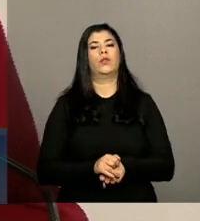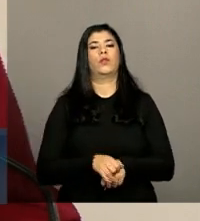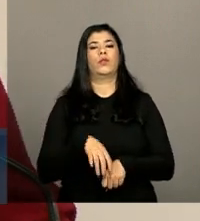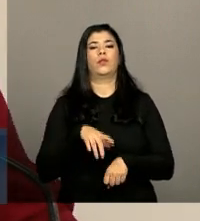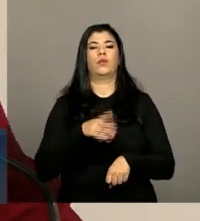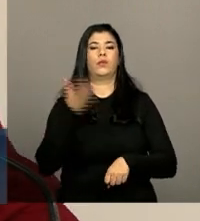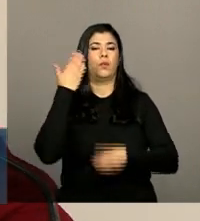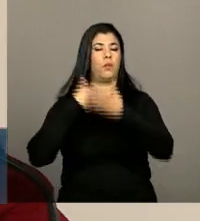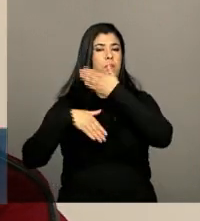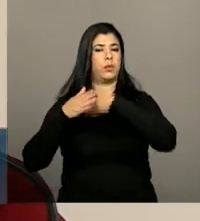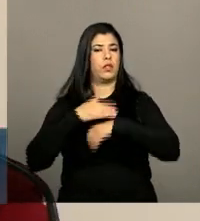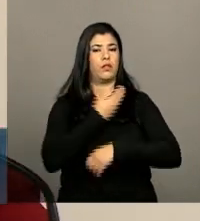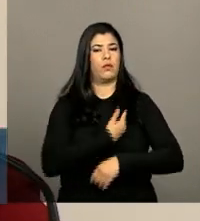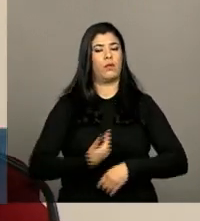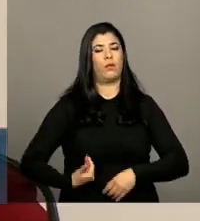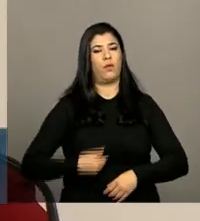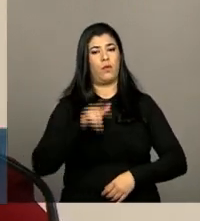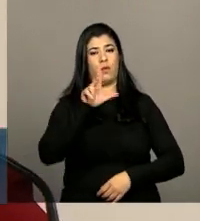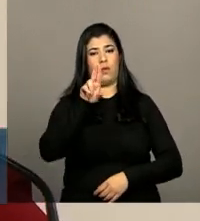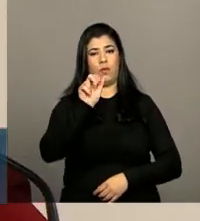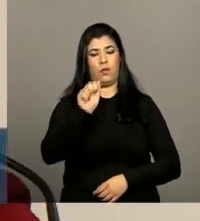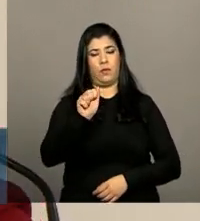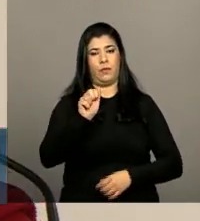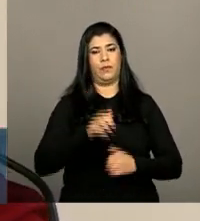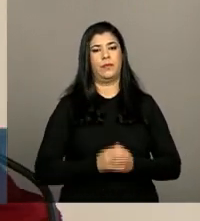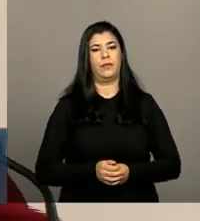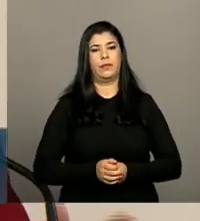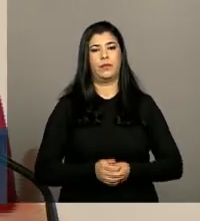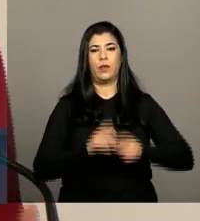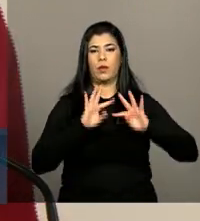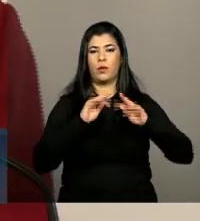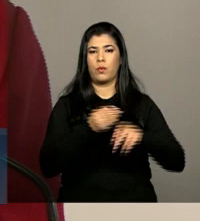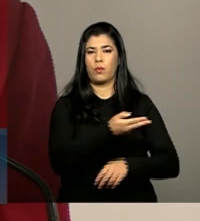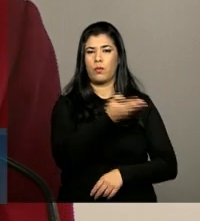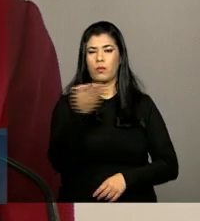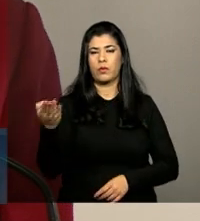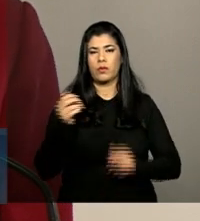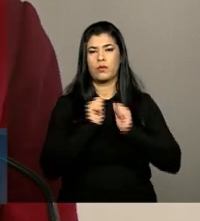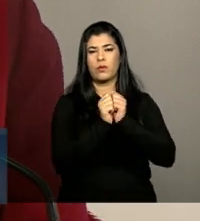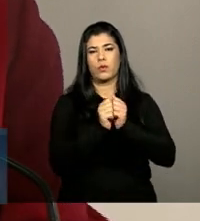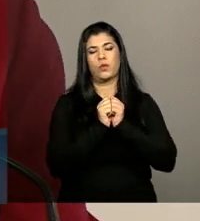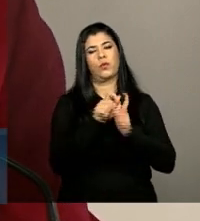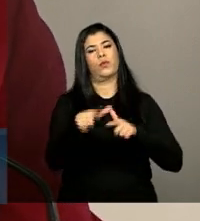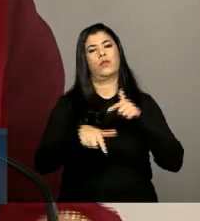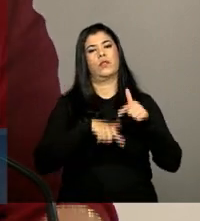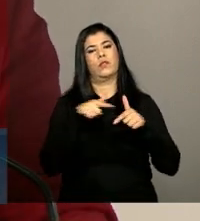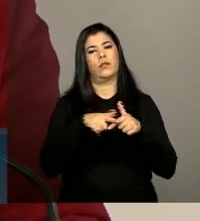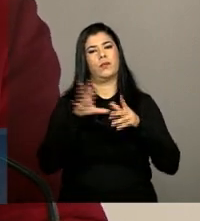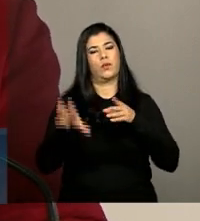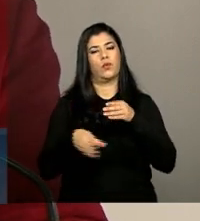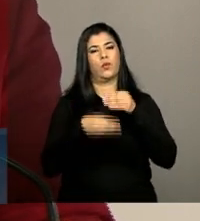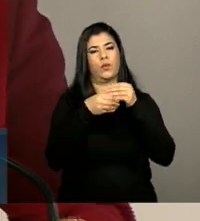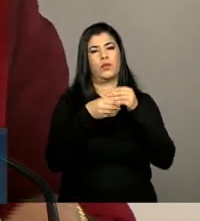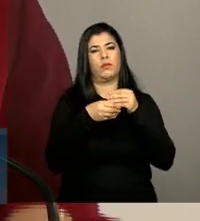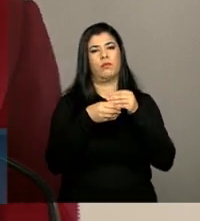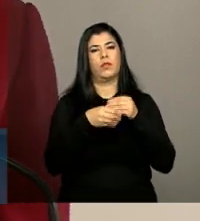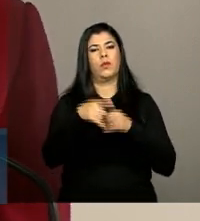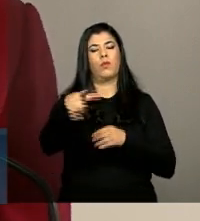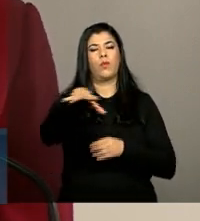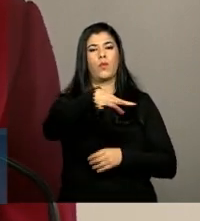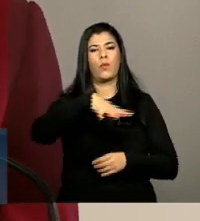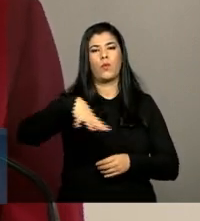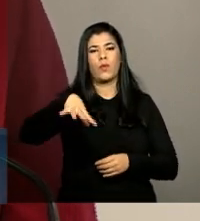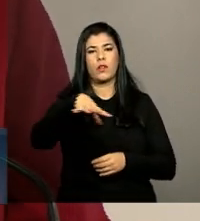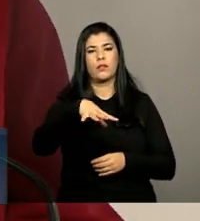Lula todos os que estão aqui e que integraram o ministério ou órgãos públicos